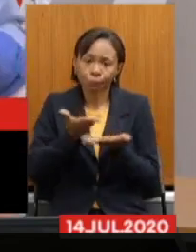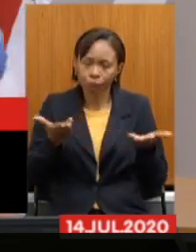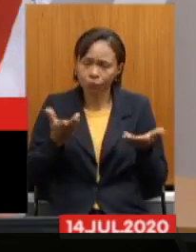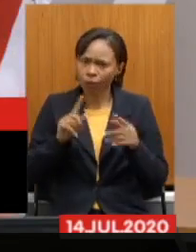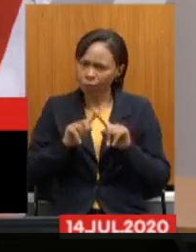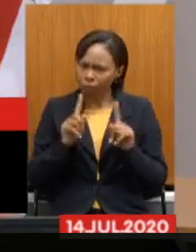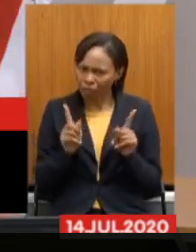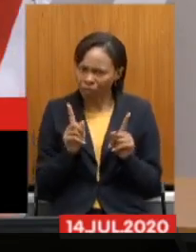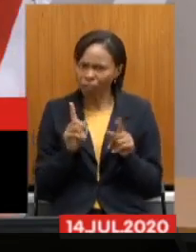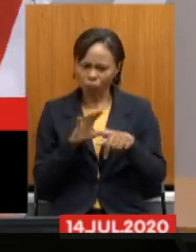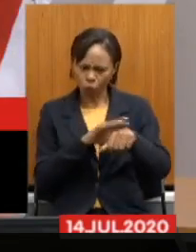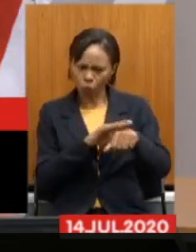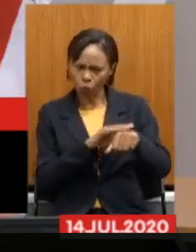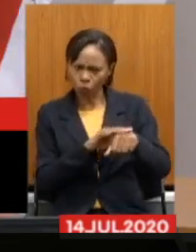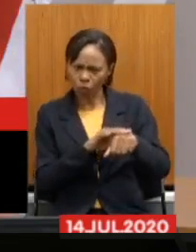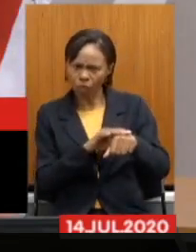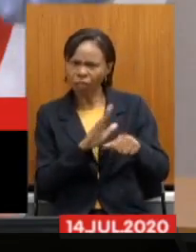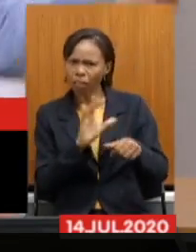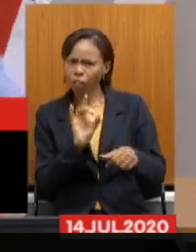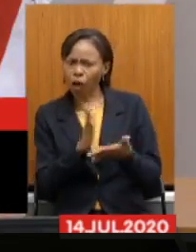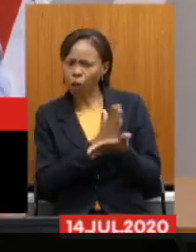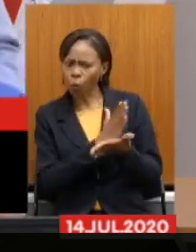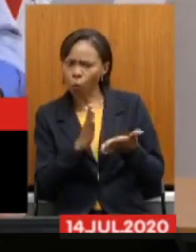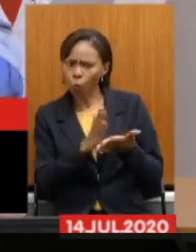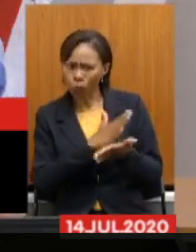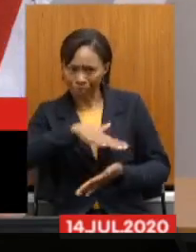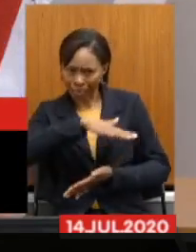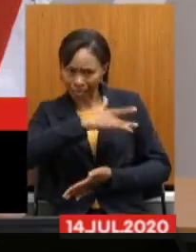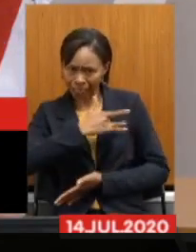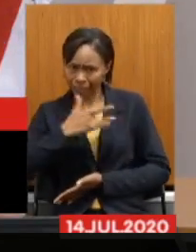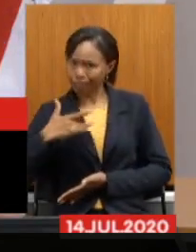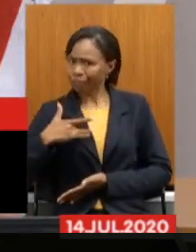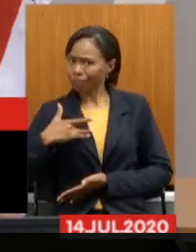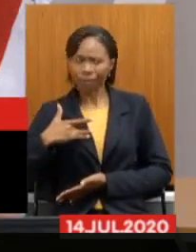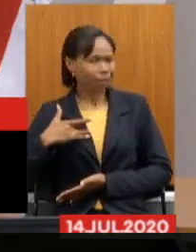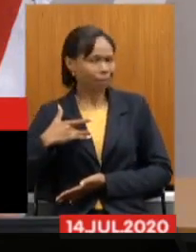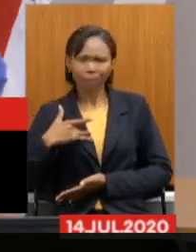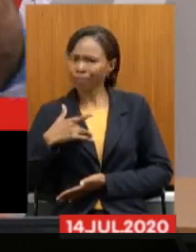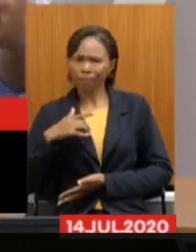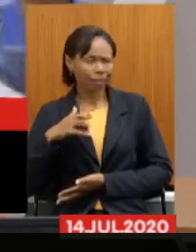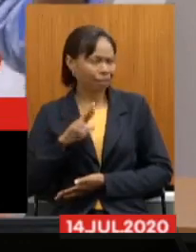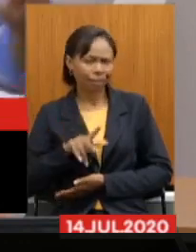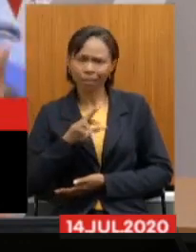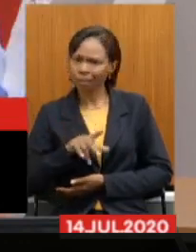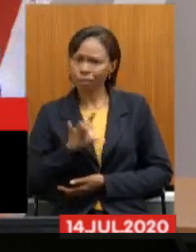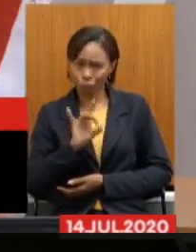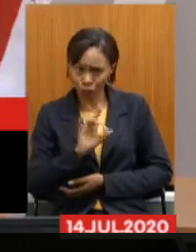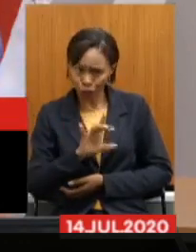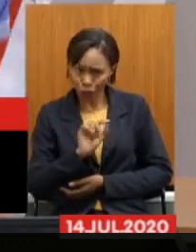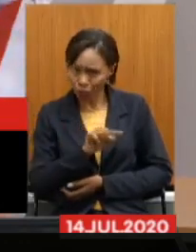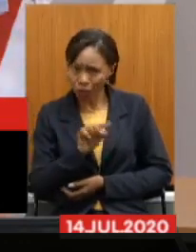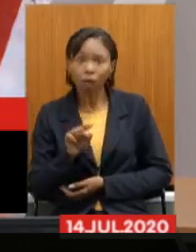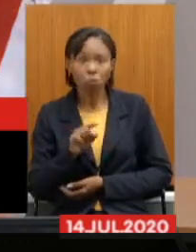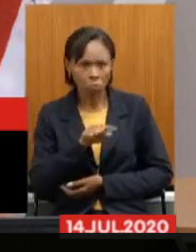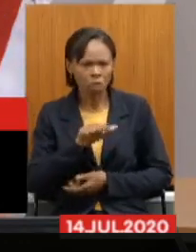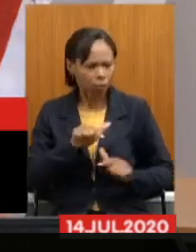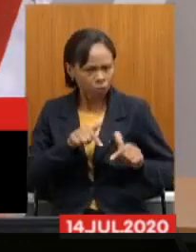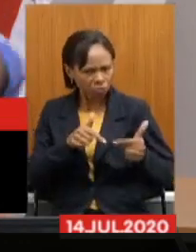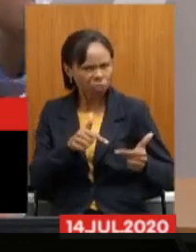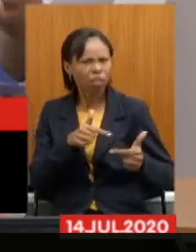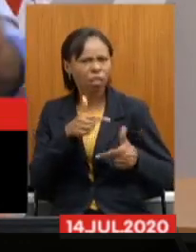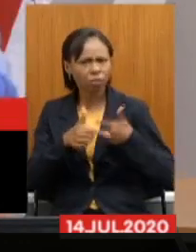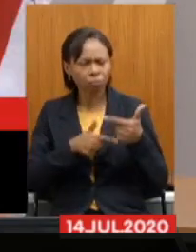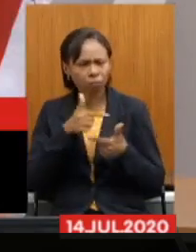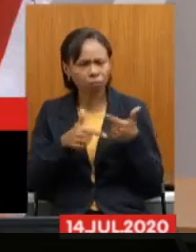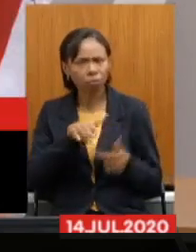está doente apenas o pessoal da medicina, os nossos grandes guerreiros, né, aí que estão também no serviço